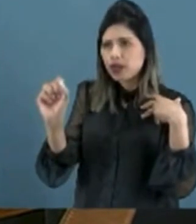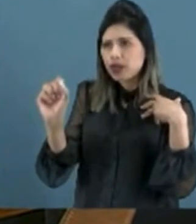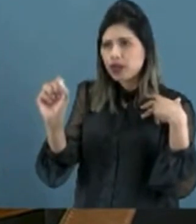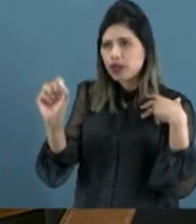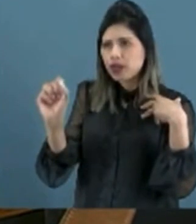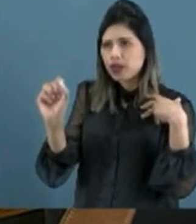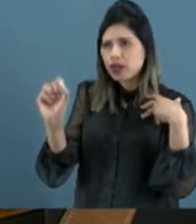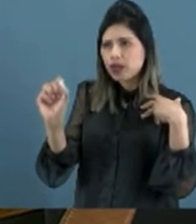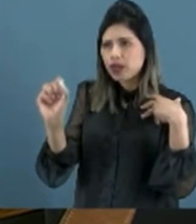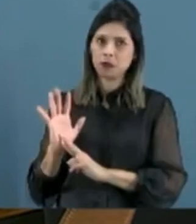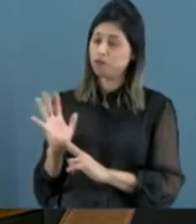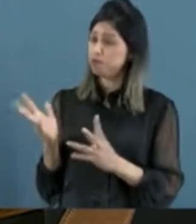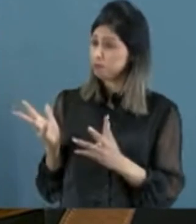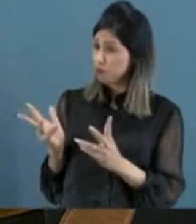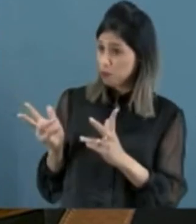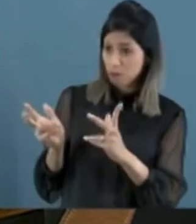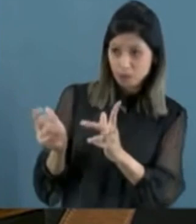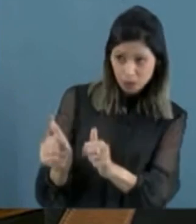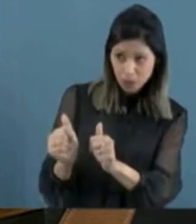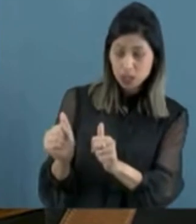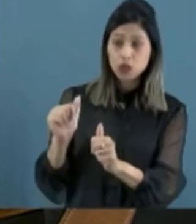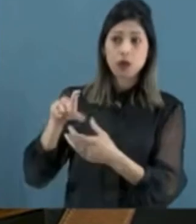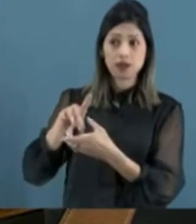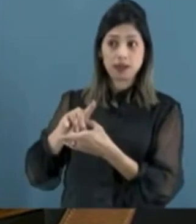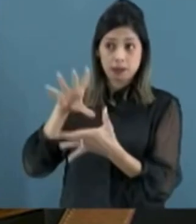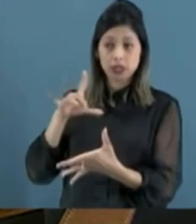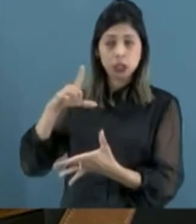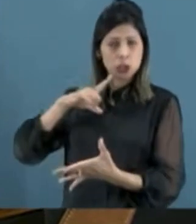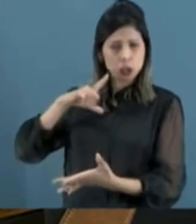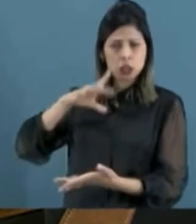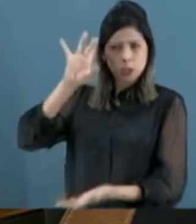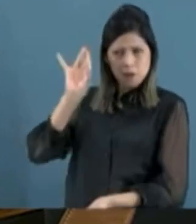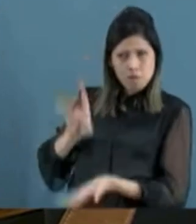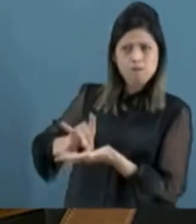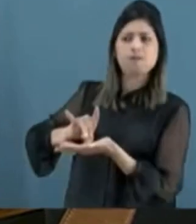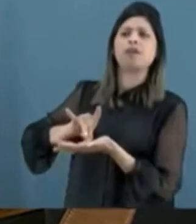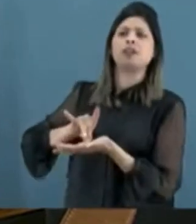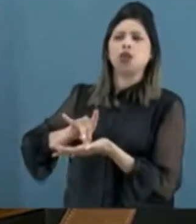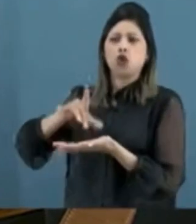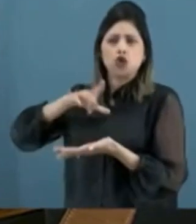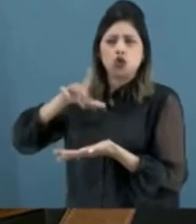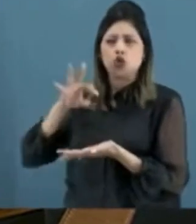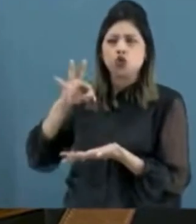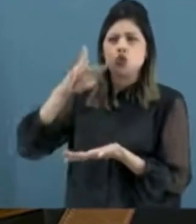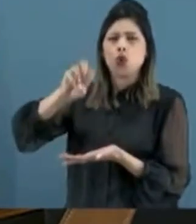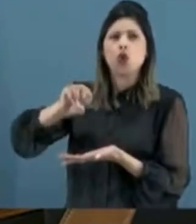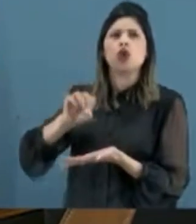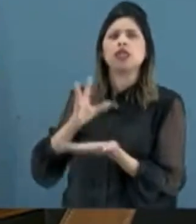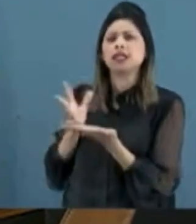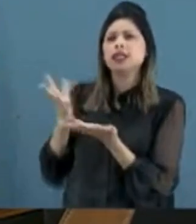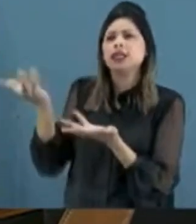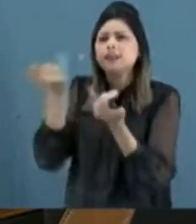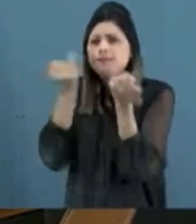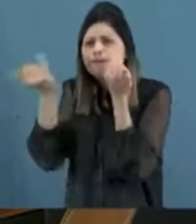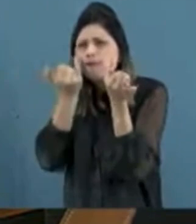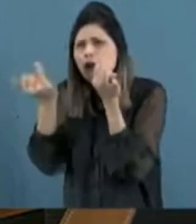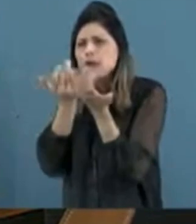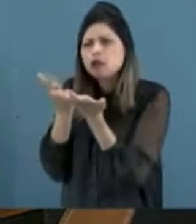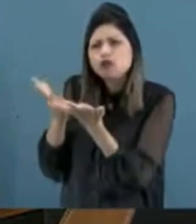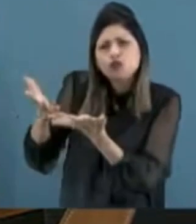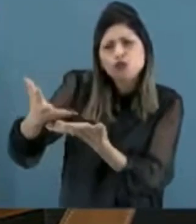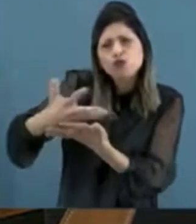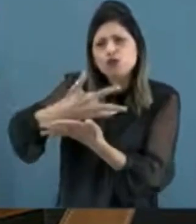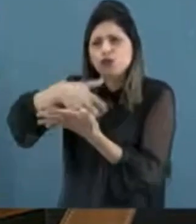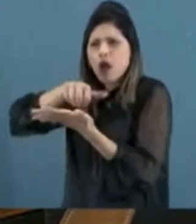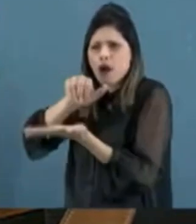com a democracia, que é embasado tecnicamente, baseado em dados concretos, de depoimentos, de quebras de